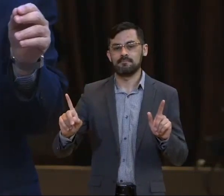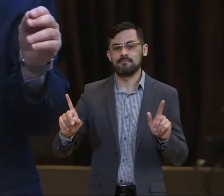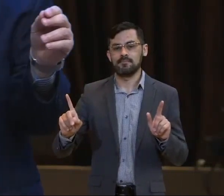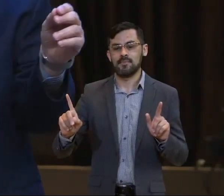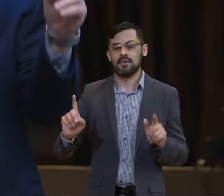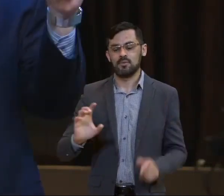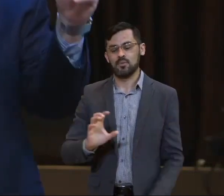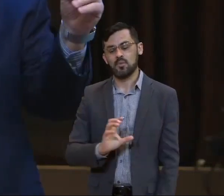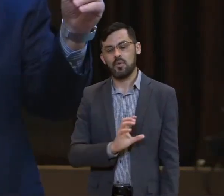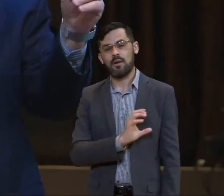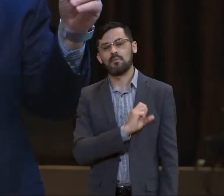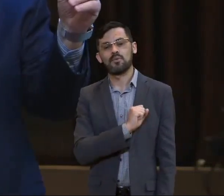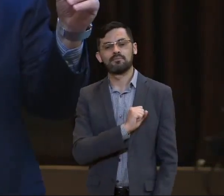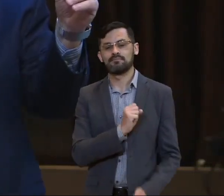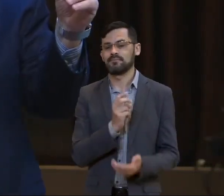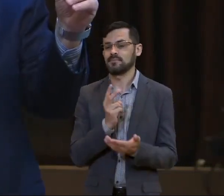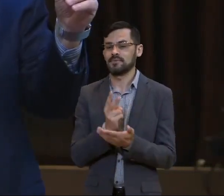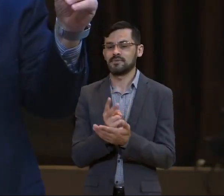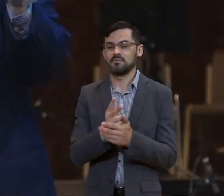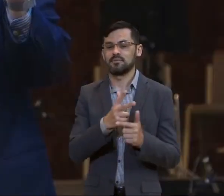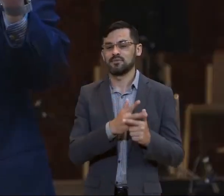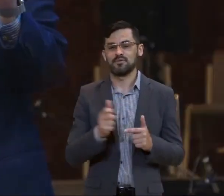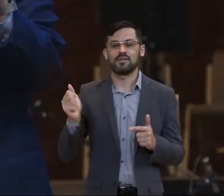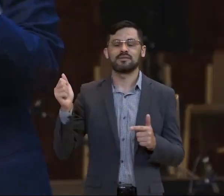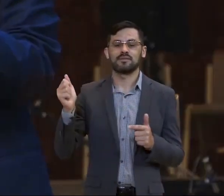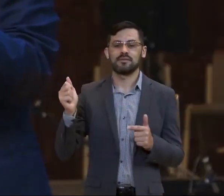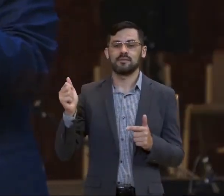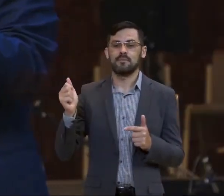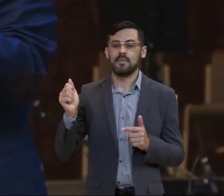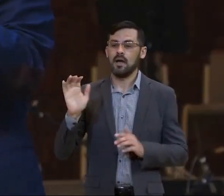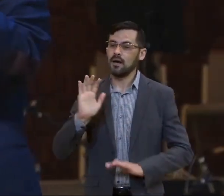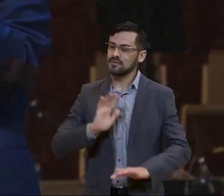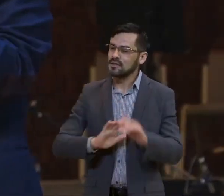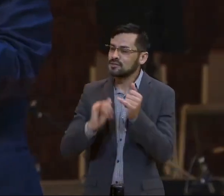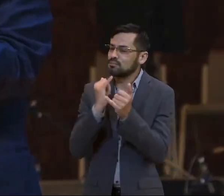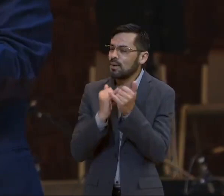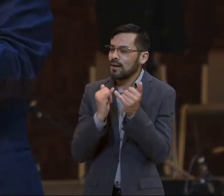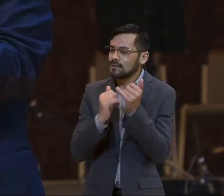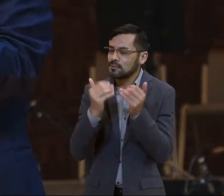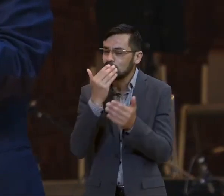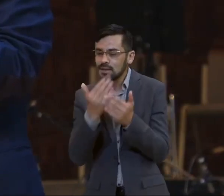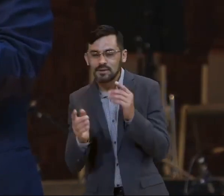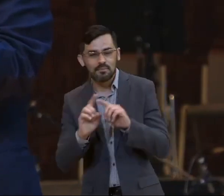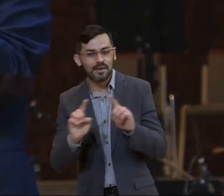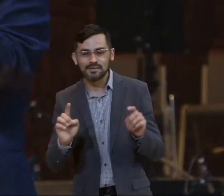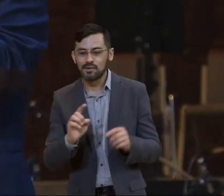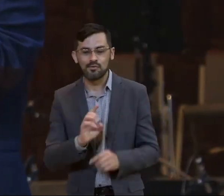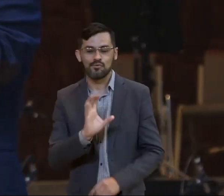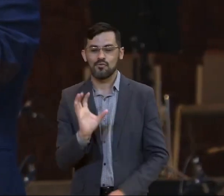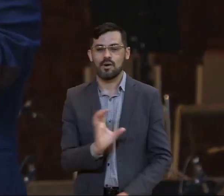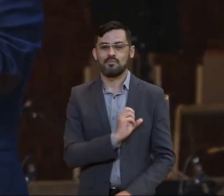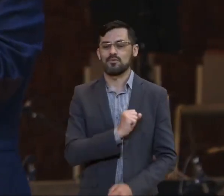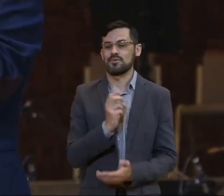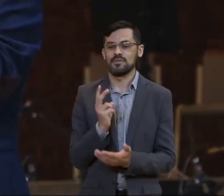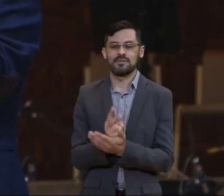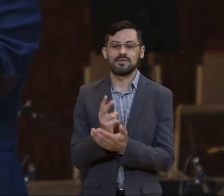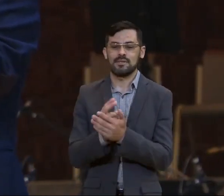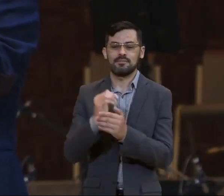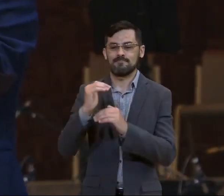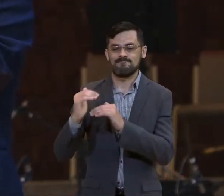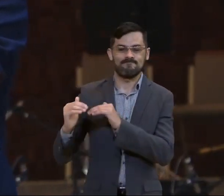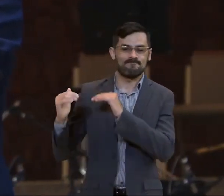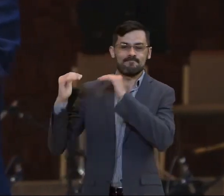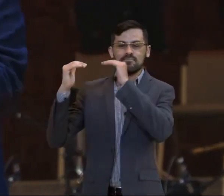O amor vence. Ainda quando pareça que ele perdeu, o amor